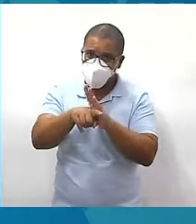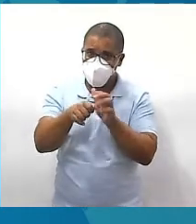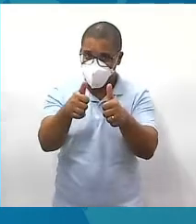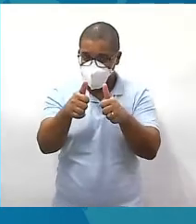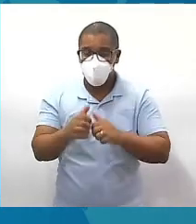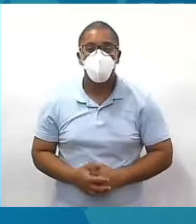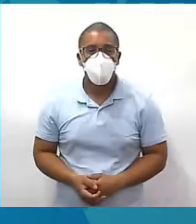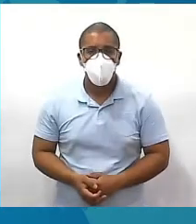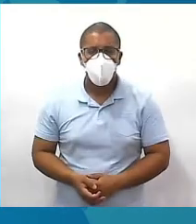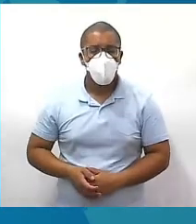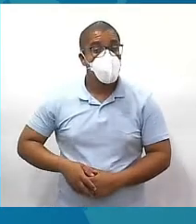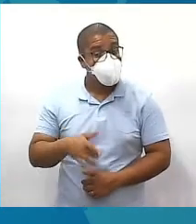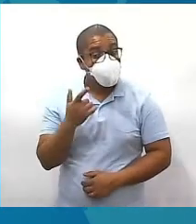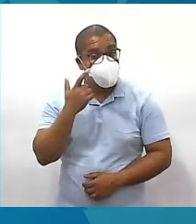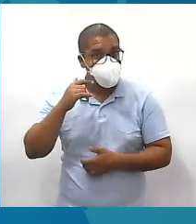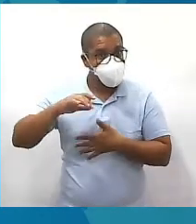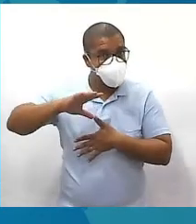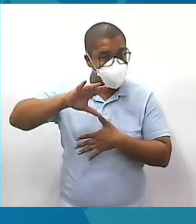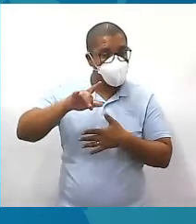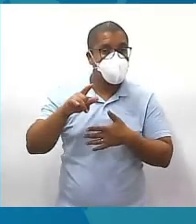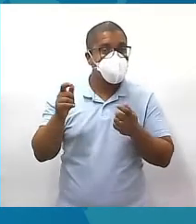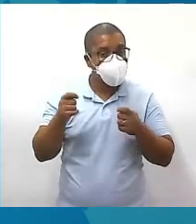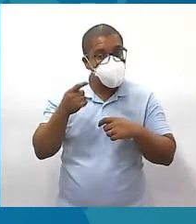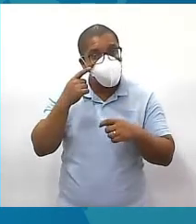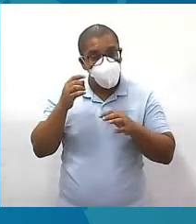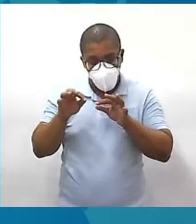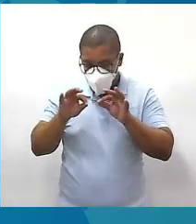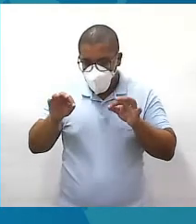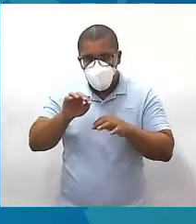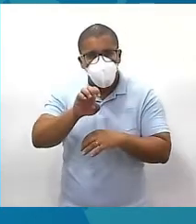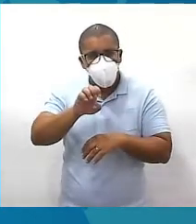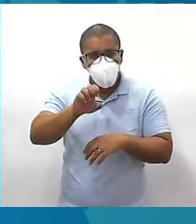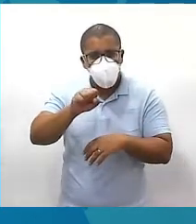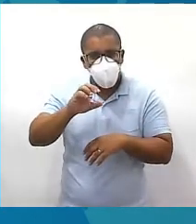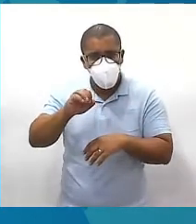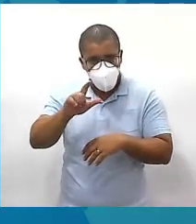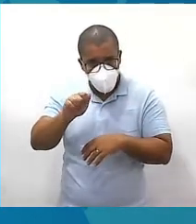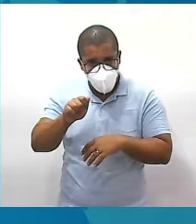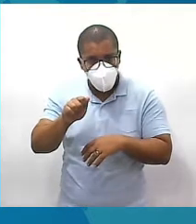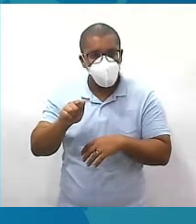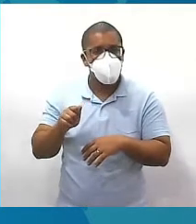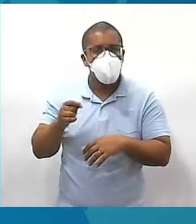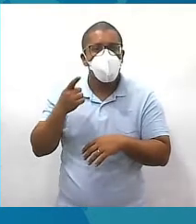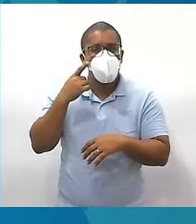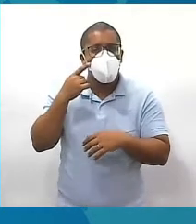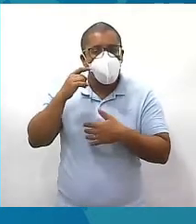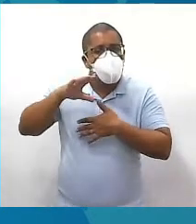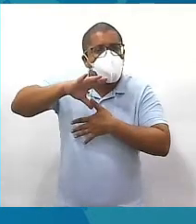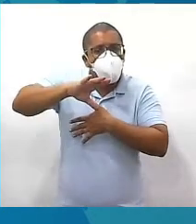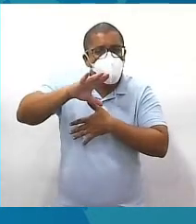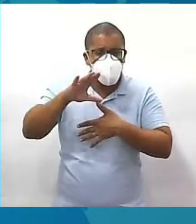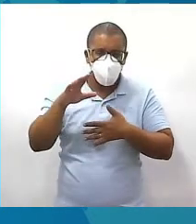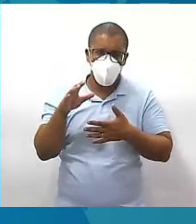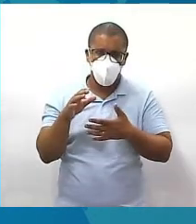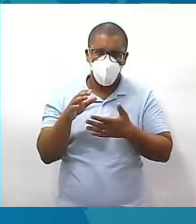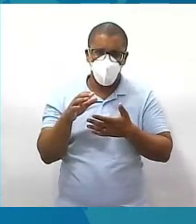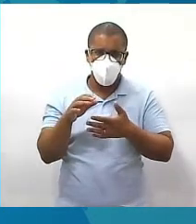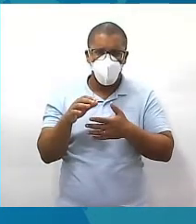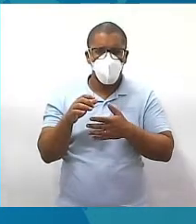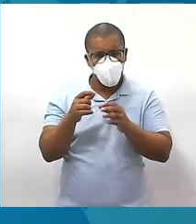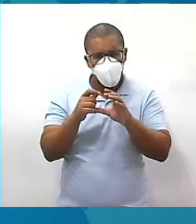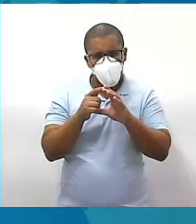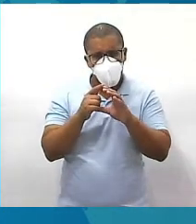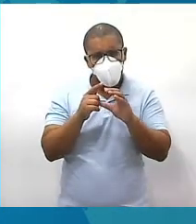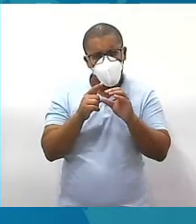vamos observar a escala conhecida desse mapa, né? O mapa já... Eu peguei o mapa, o Google Maps, tá? Que é o que